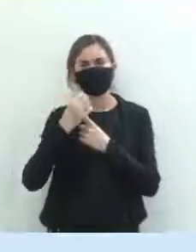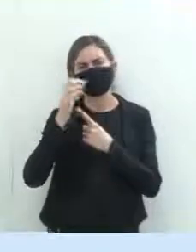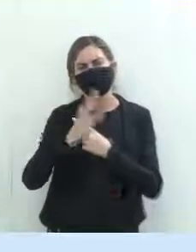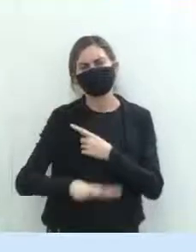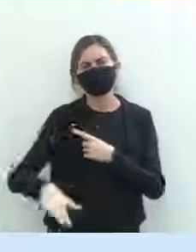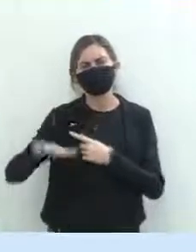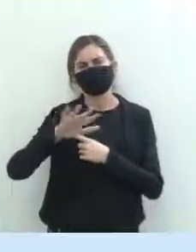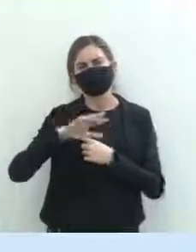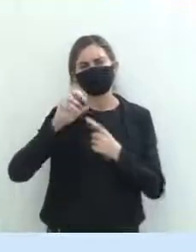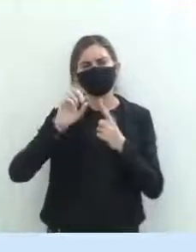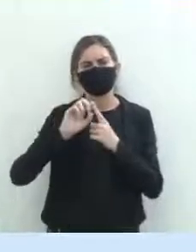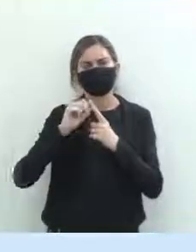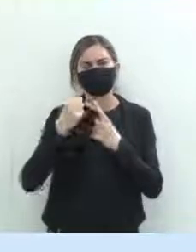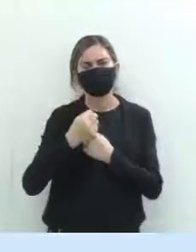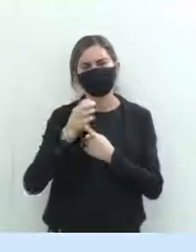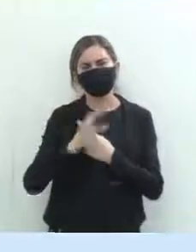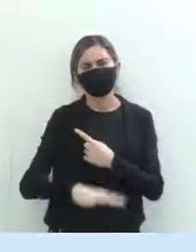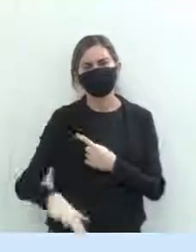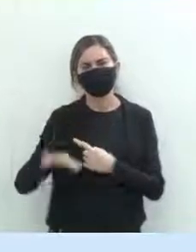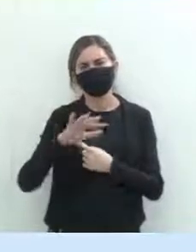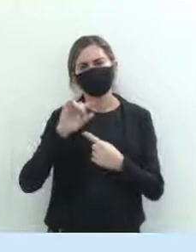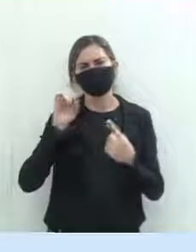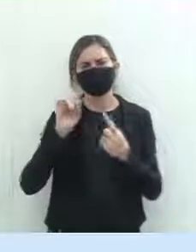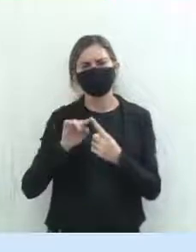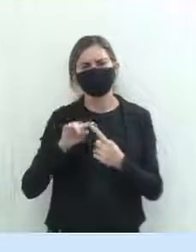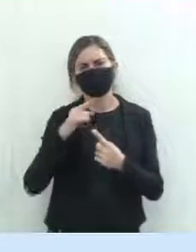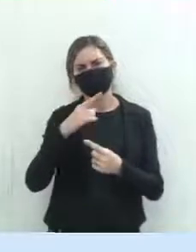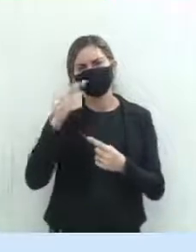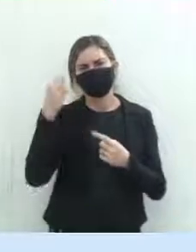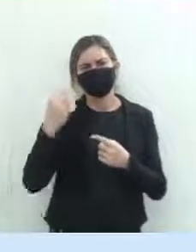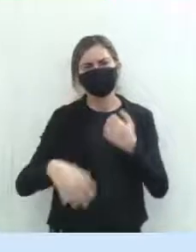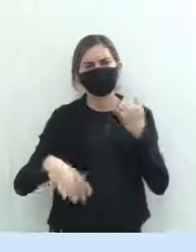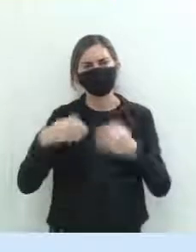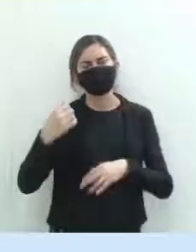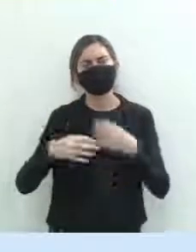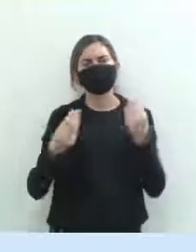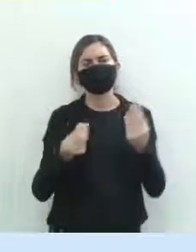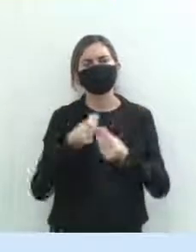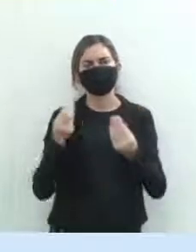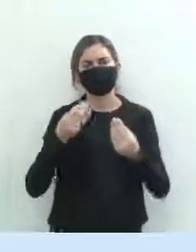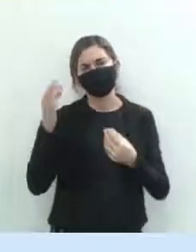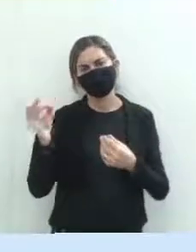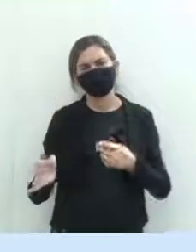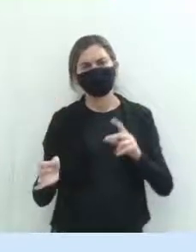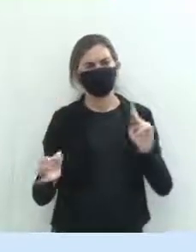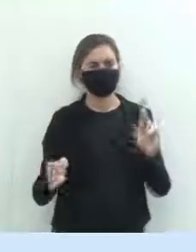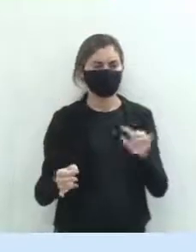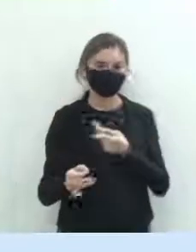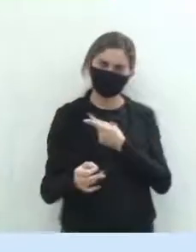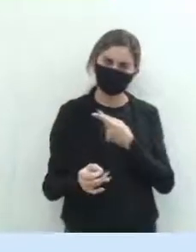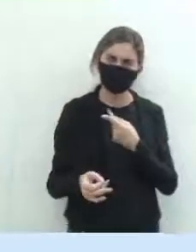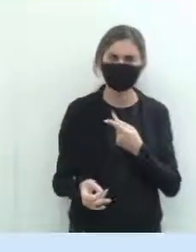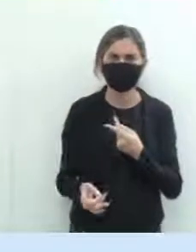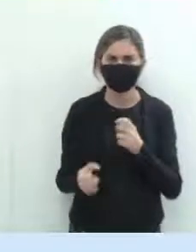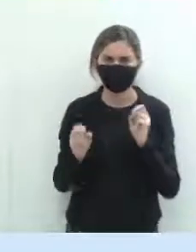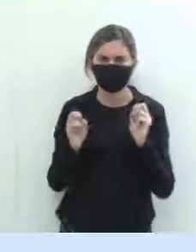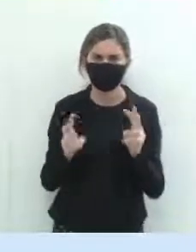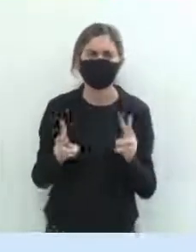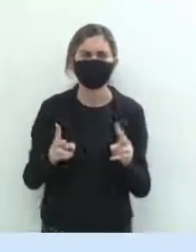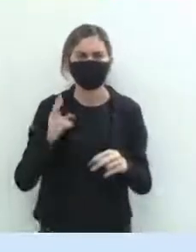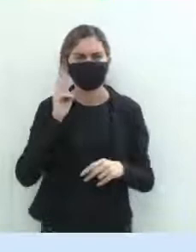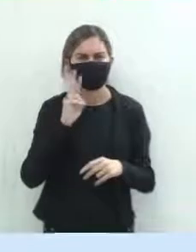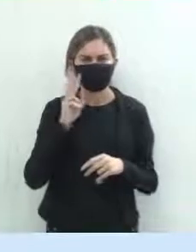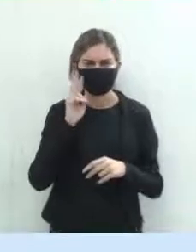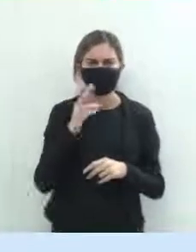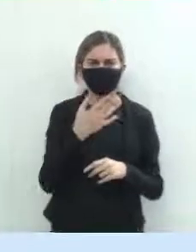E essa cultura da sociedade está relacionada àquilo que ela determinou como sendo certo ou errado. Ok? Lembram